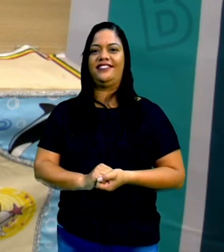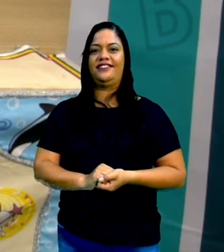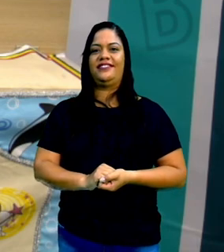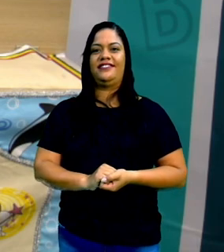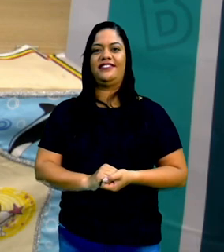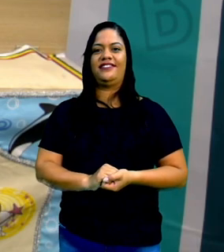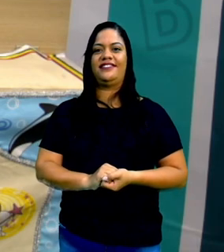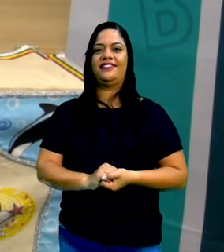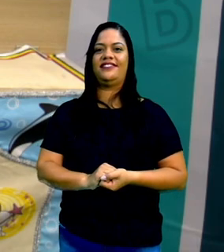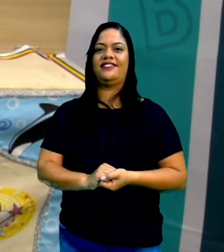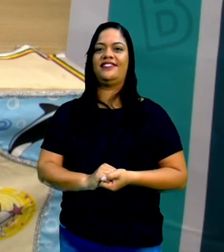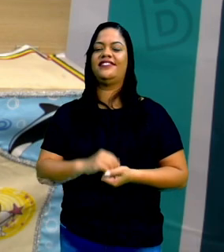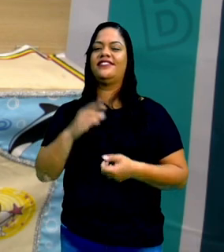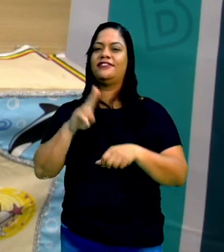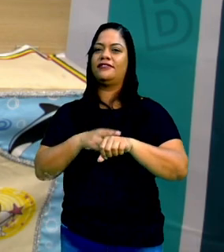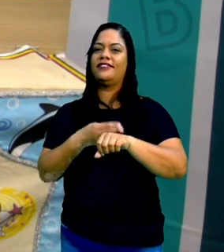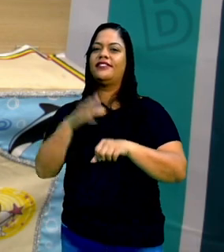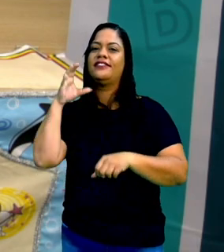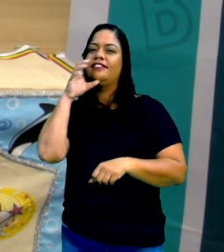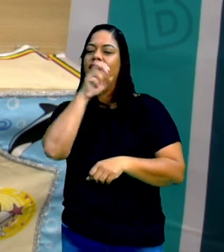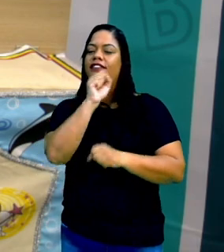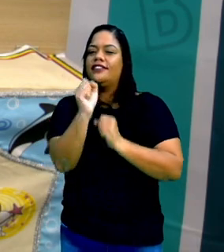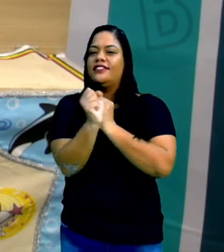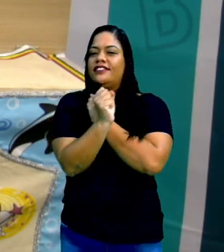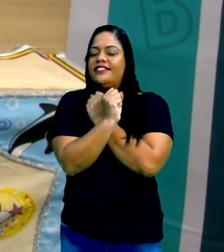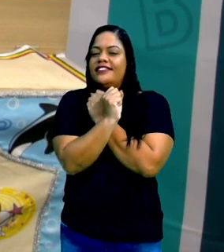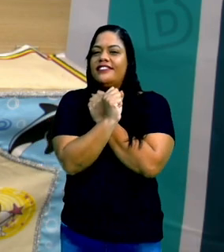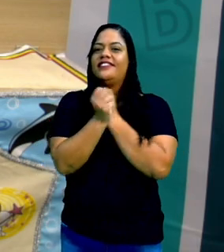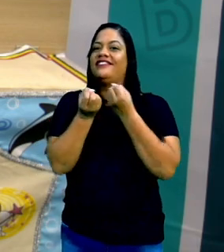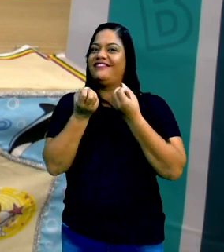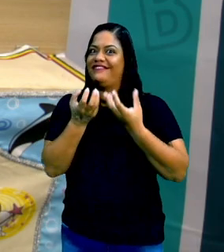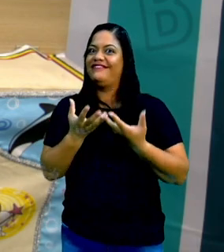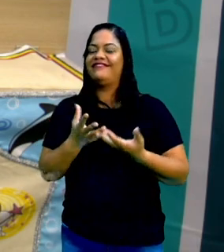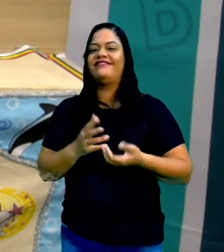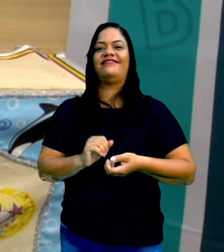gente? Que delícia.